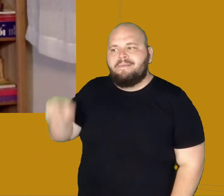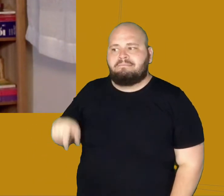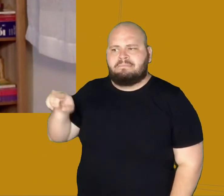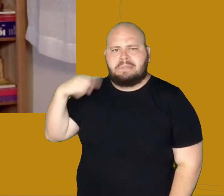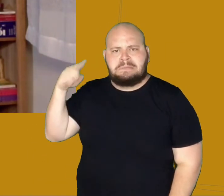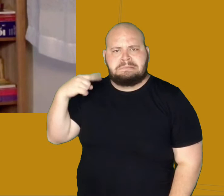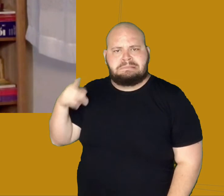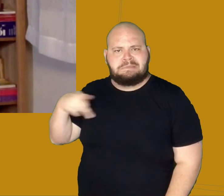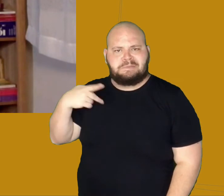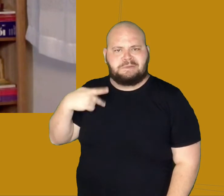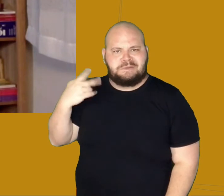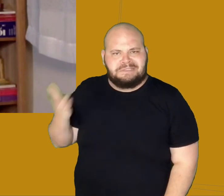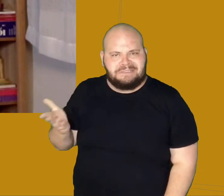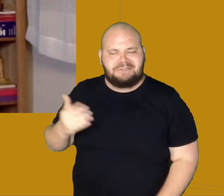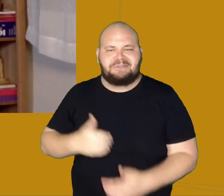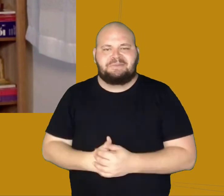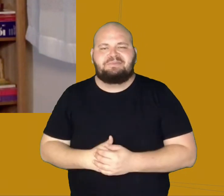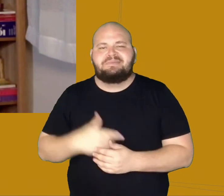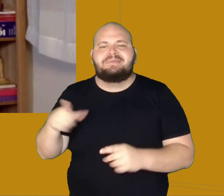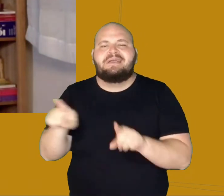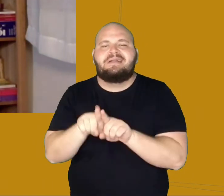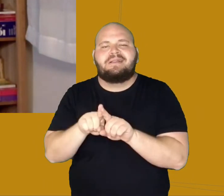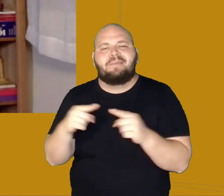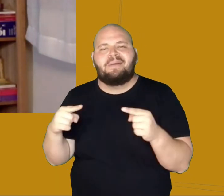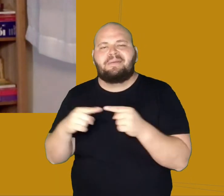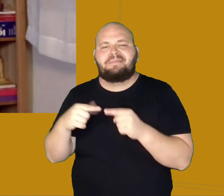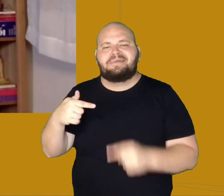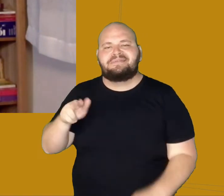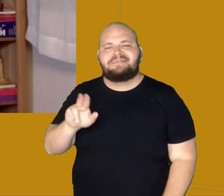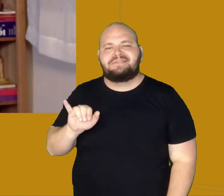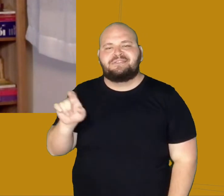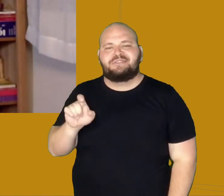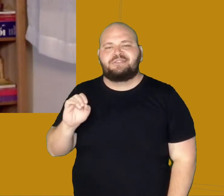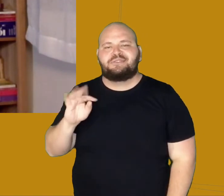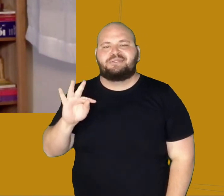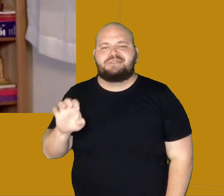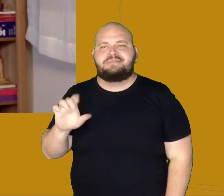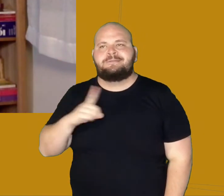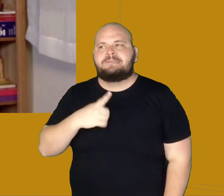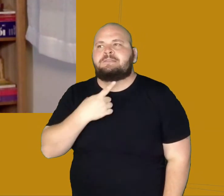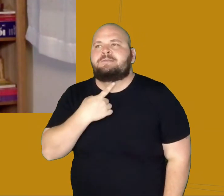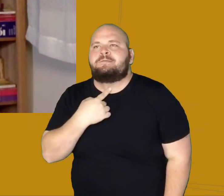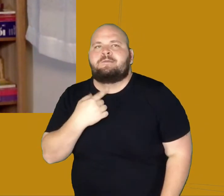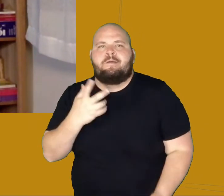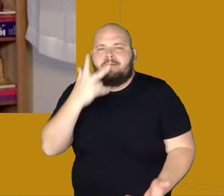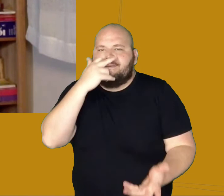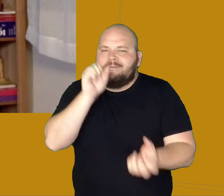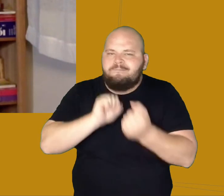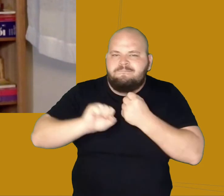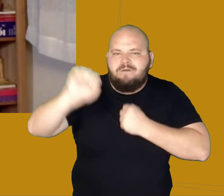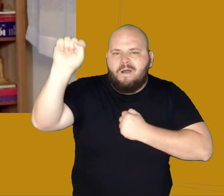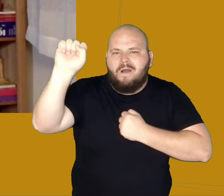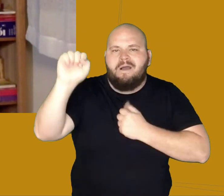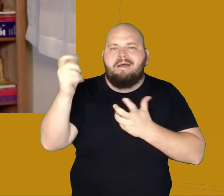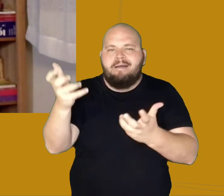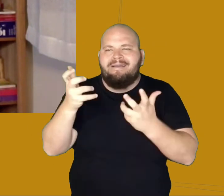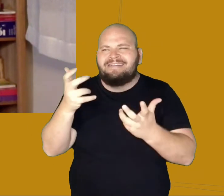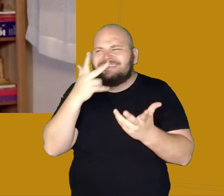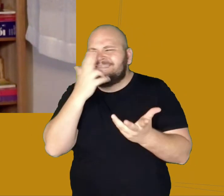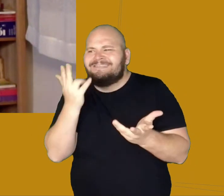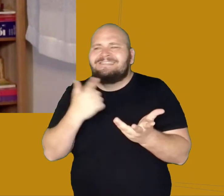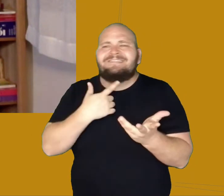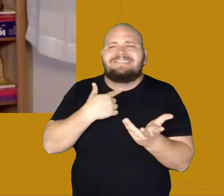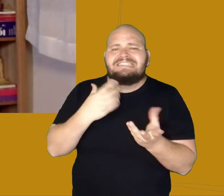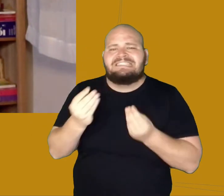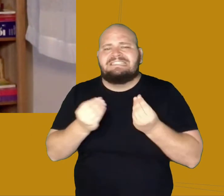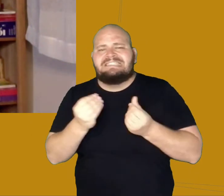da possibilidade de loucura da personagem. Ele é comparado ao Quixote, por exemplo, que tem um desejo heróico e que esse desejo